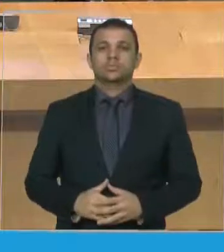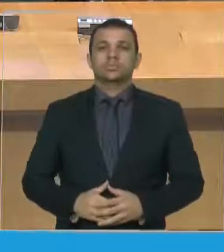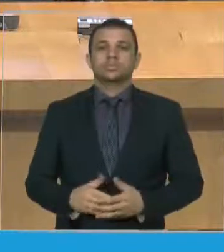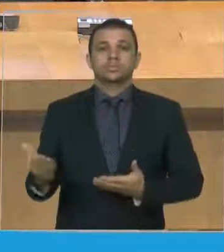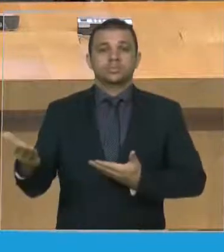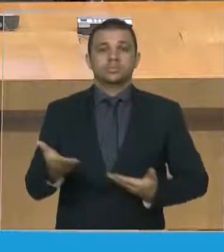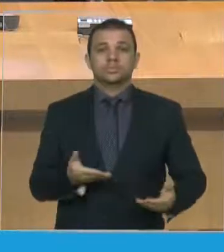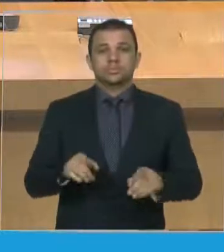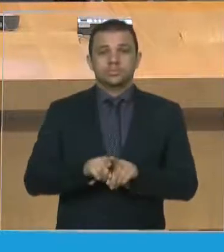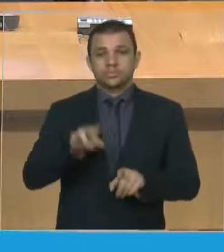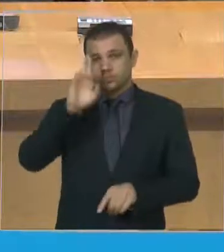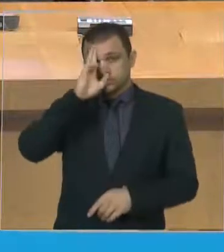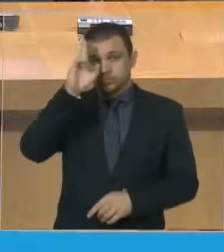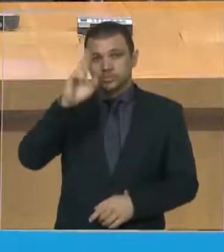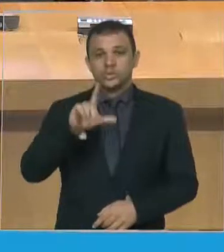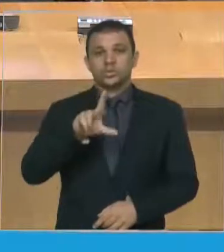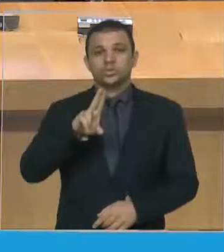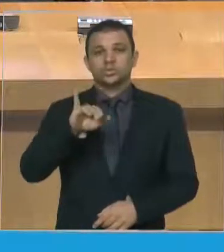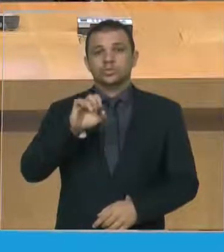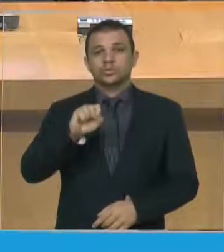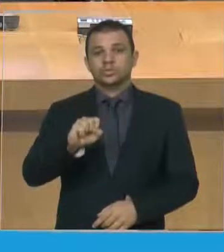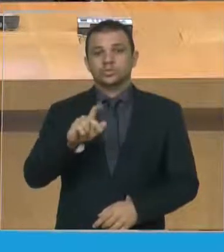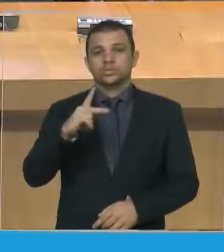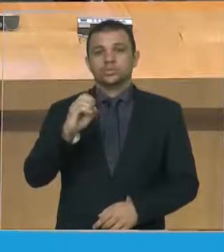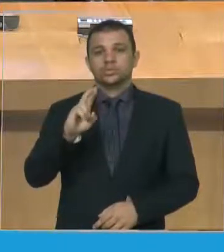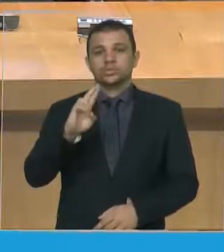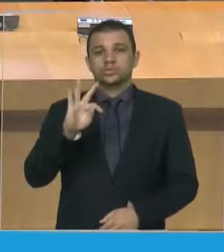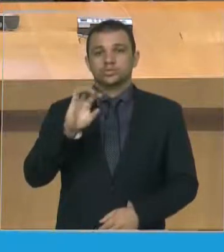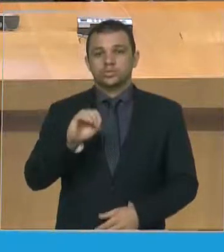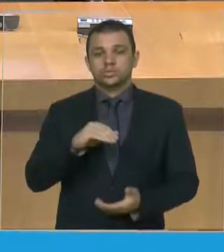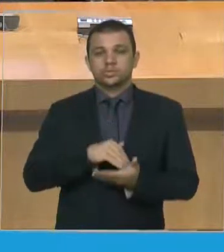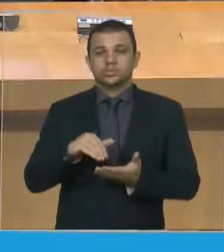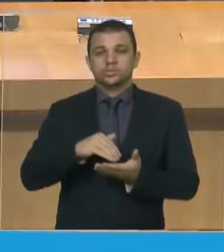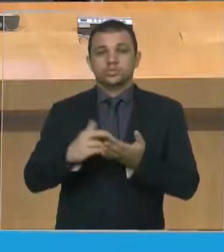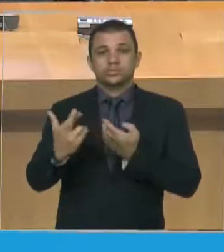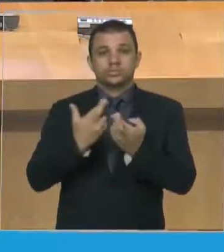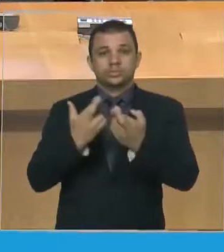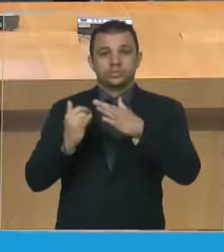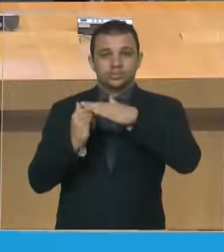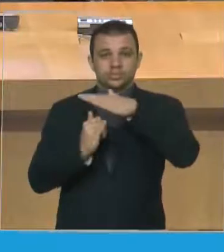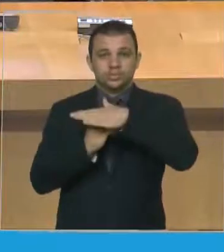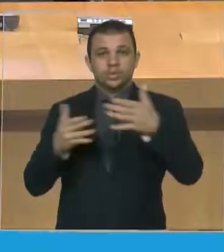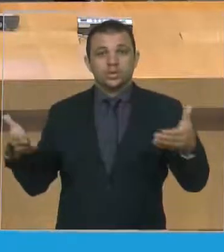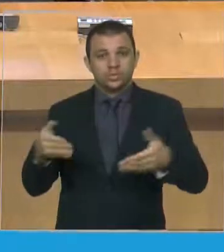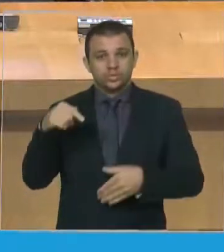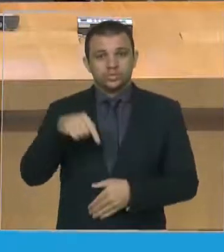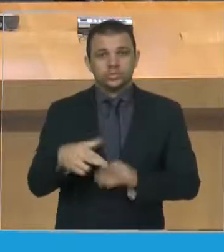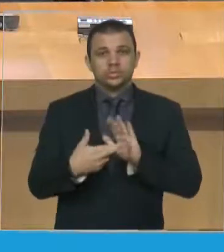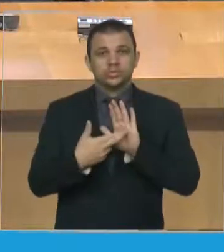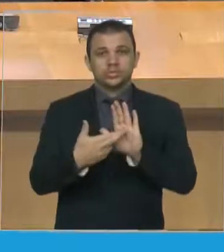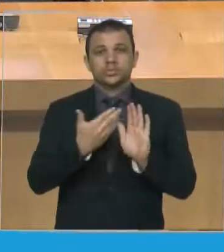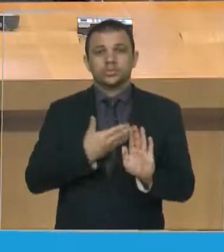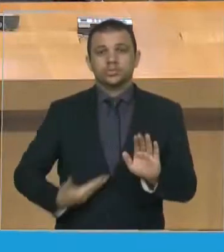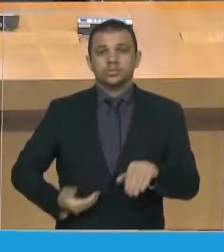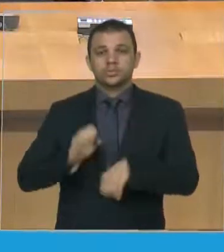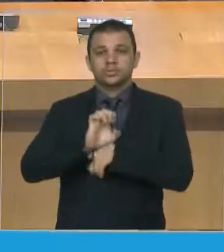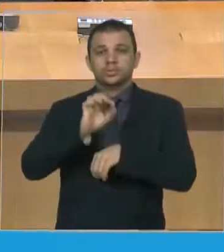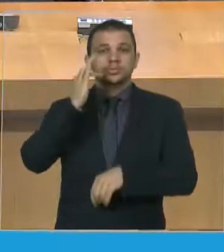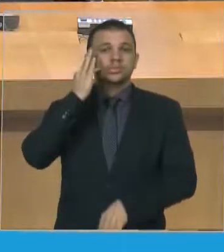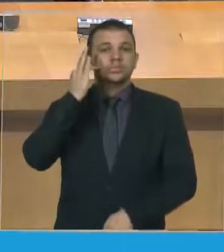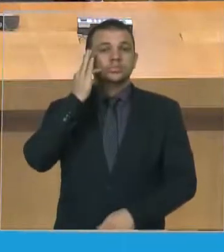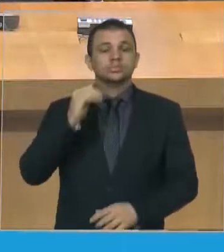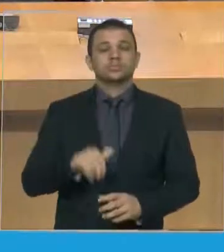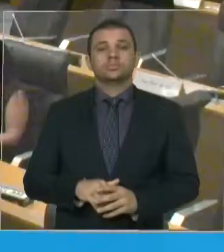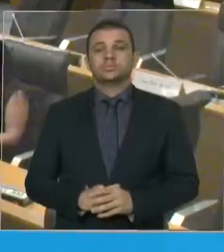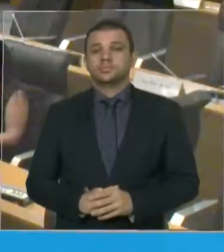Excelentíssimo senhor Luiz Carlos Porto, secretário de Relações Institucionais, neste ato representando o governo, o governador Flávio Dino.